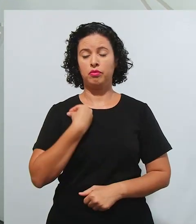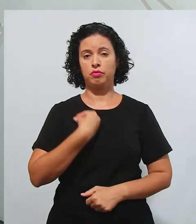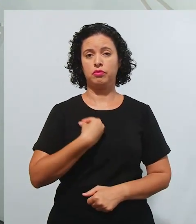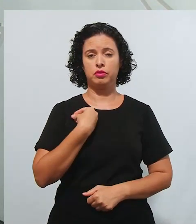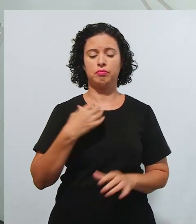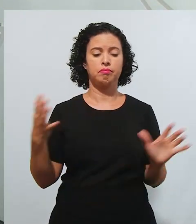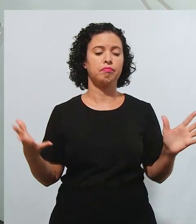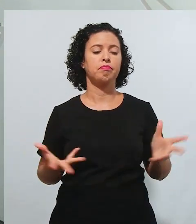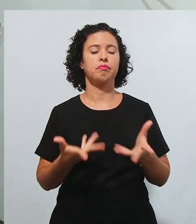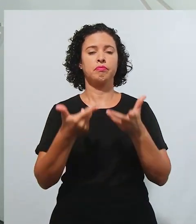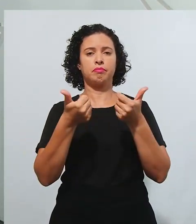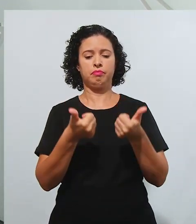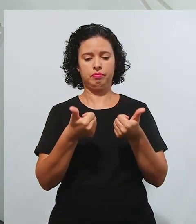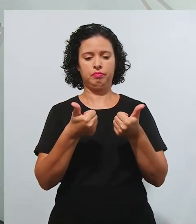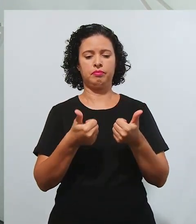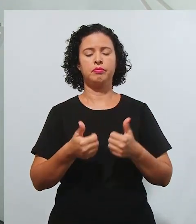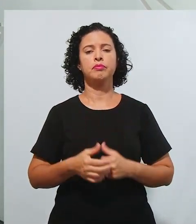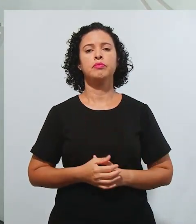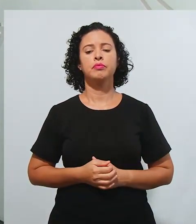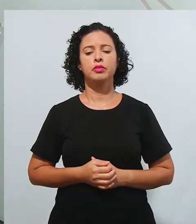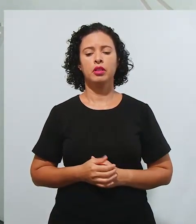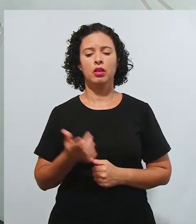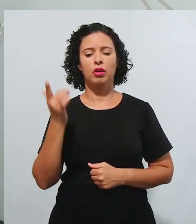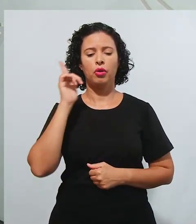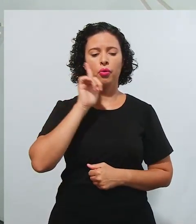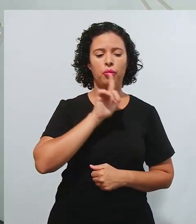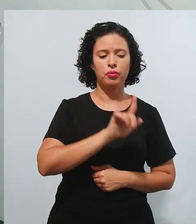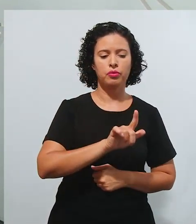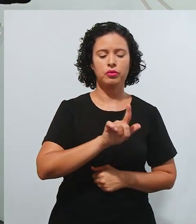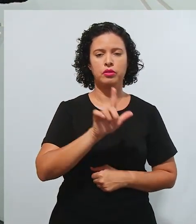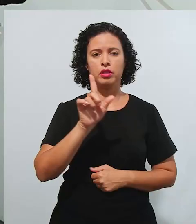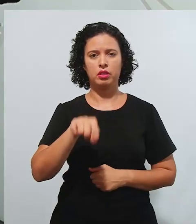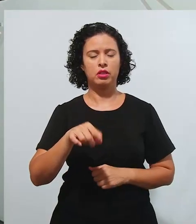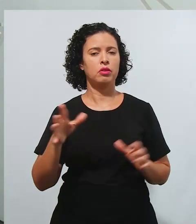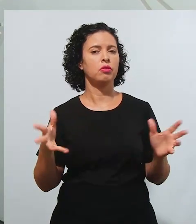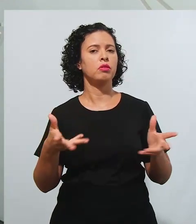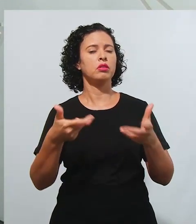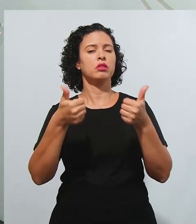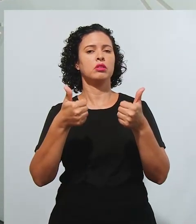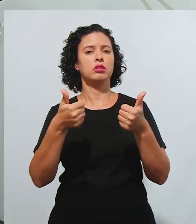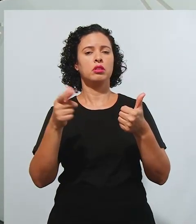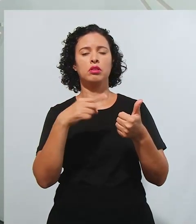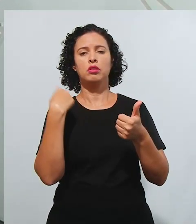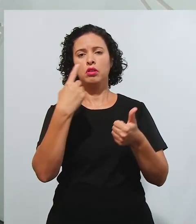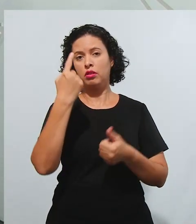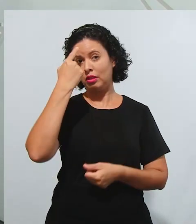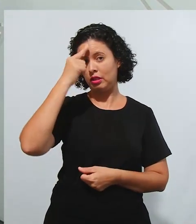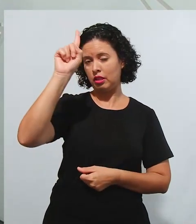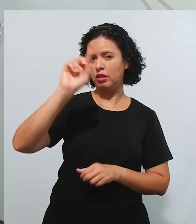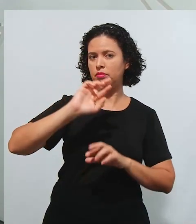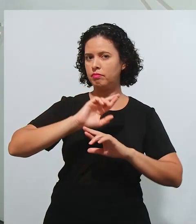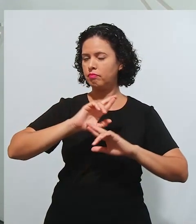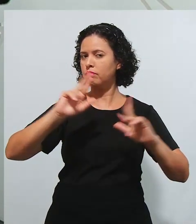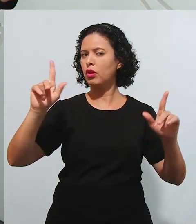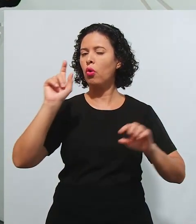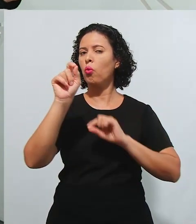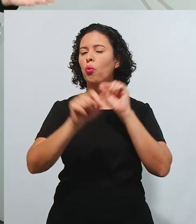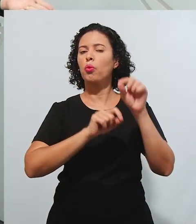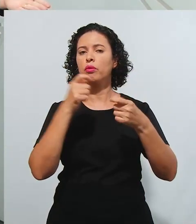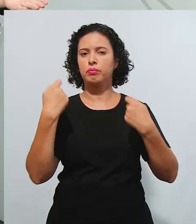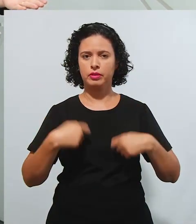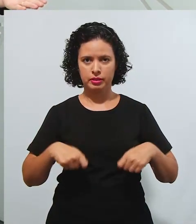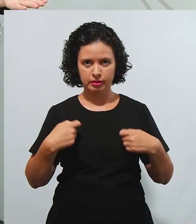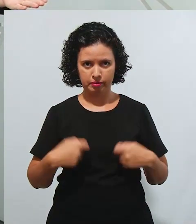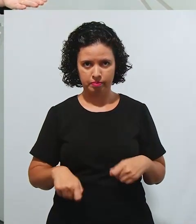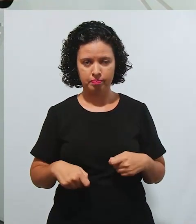e com qualidade. Para chegar até essa vida digna e com qualidade, nós temos ideias diferentes sobre o que é